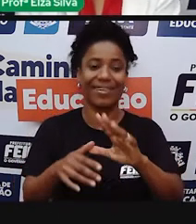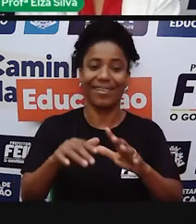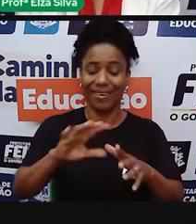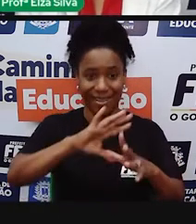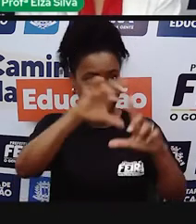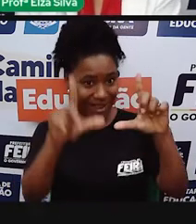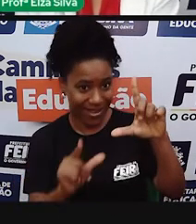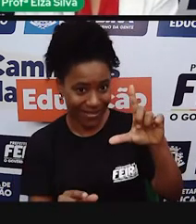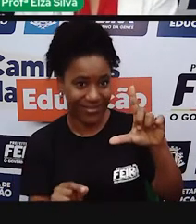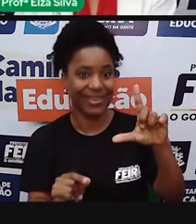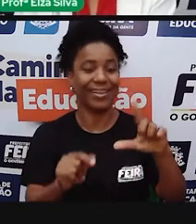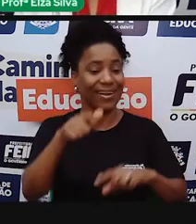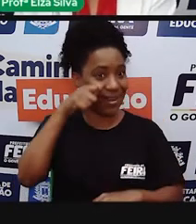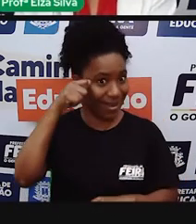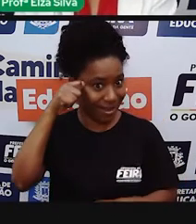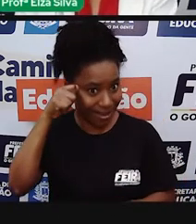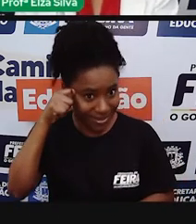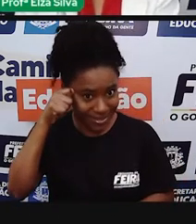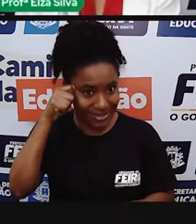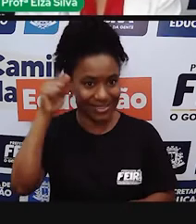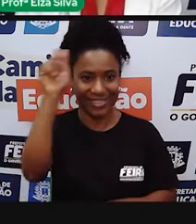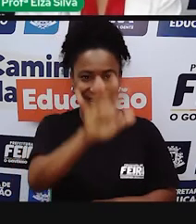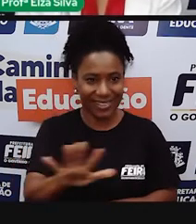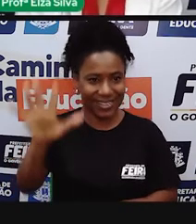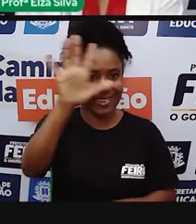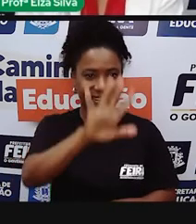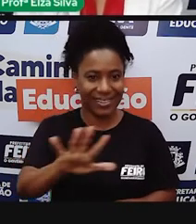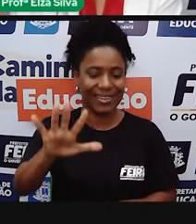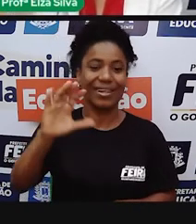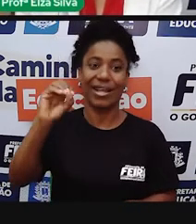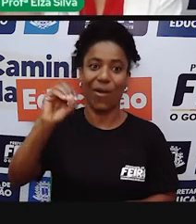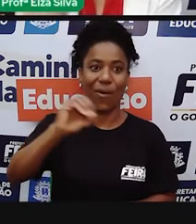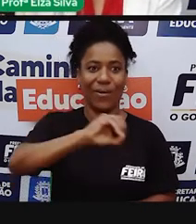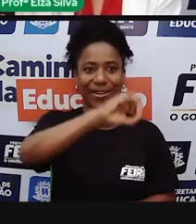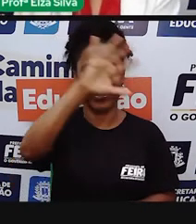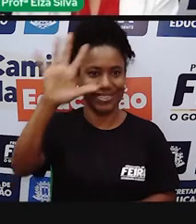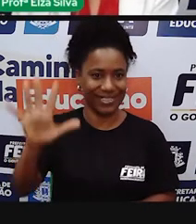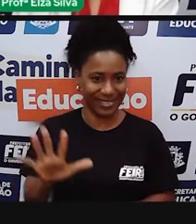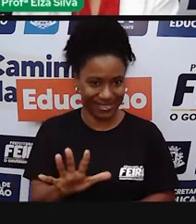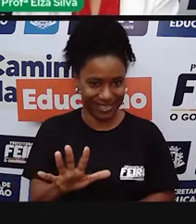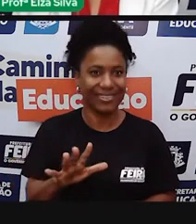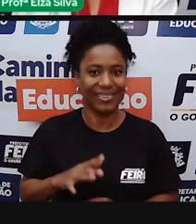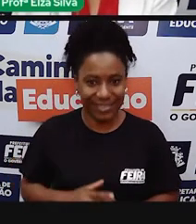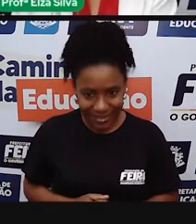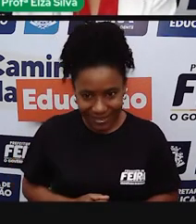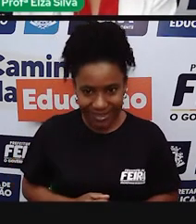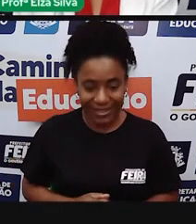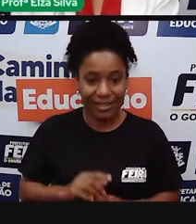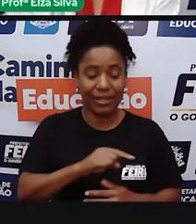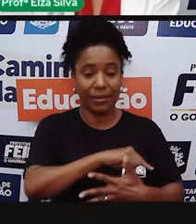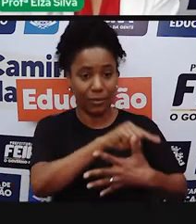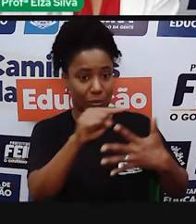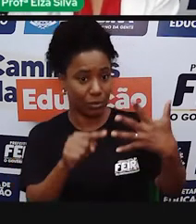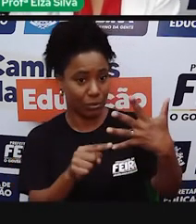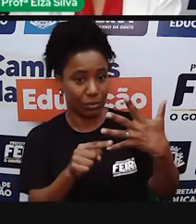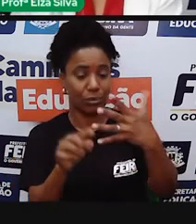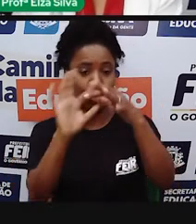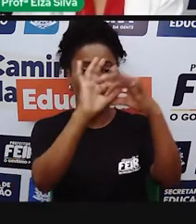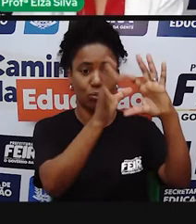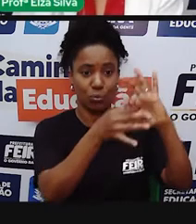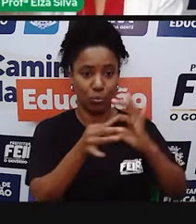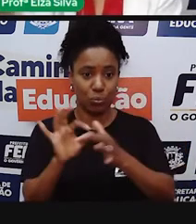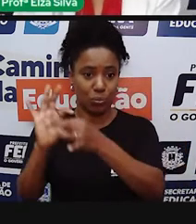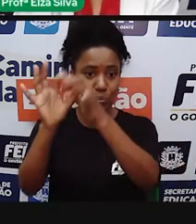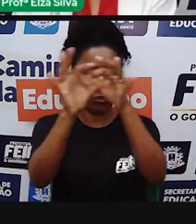Oceania. Além disso, também representam a união dos atletas de todo o